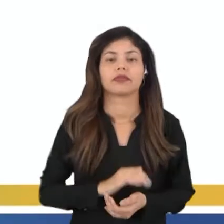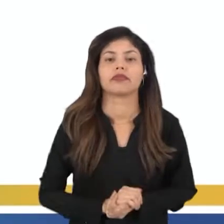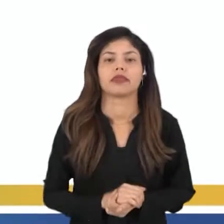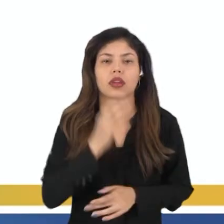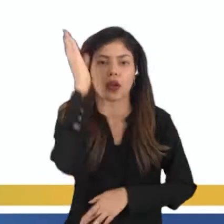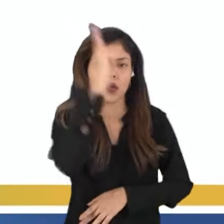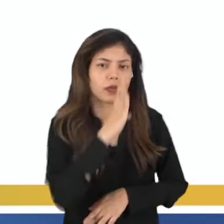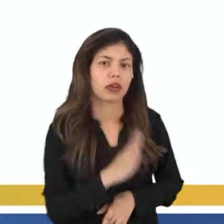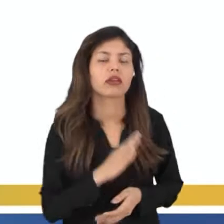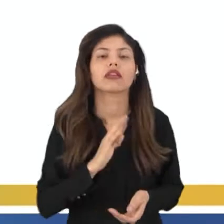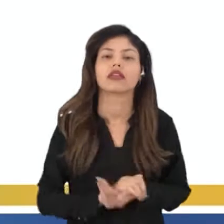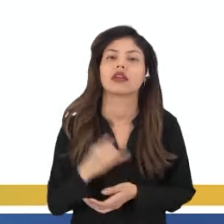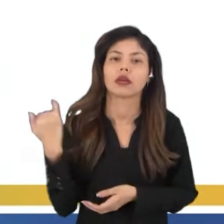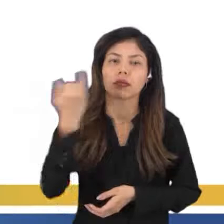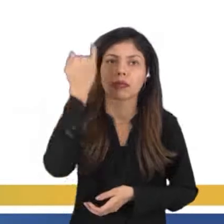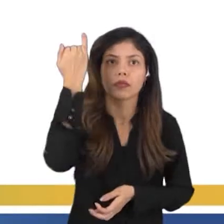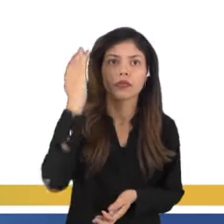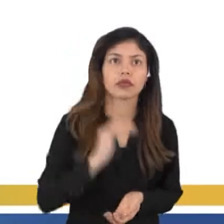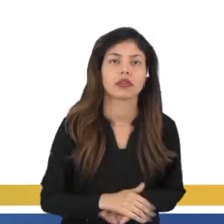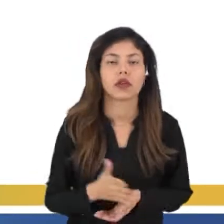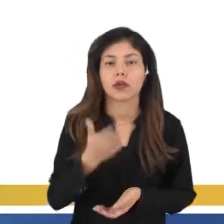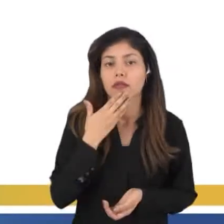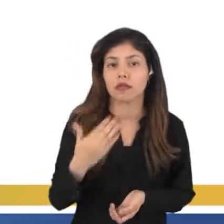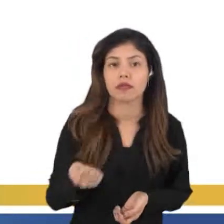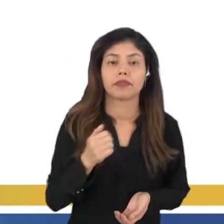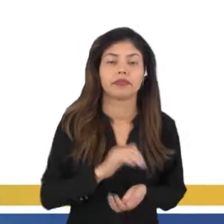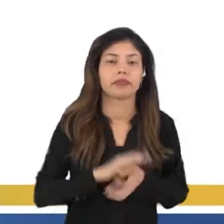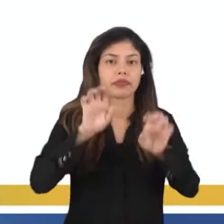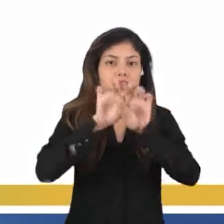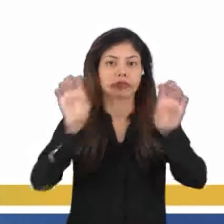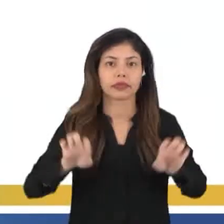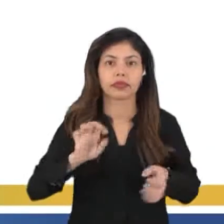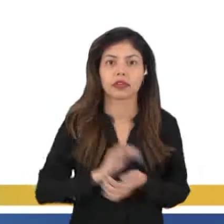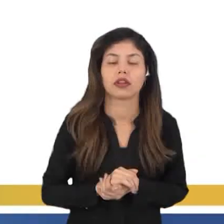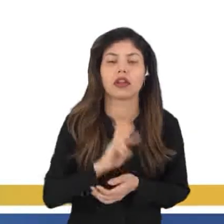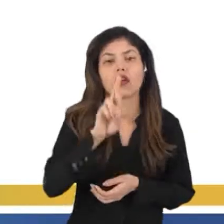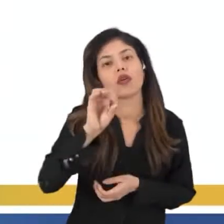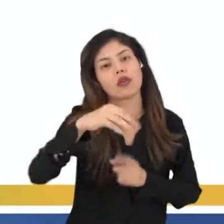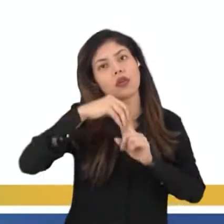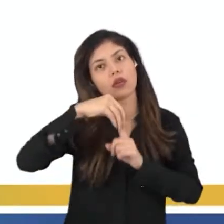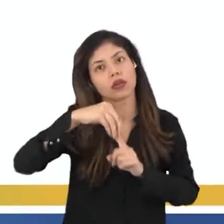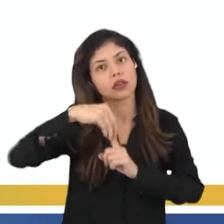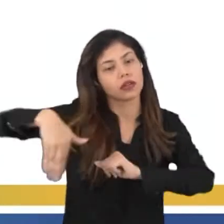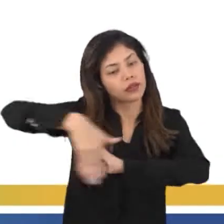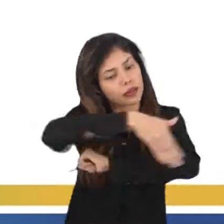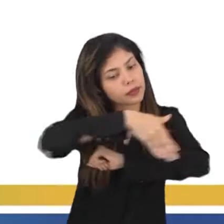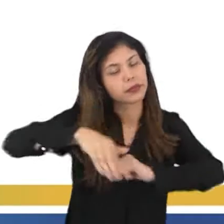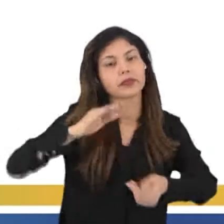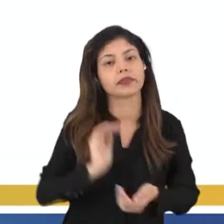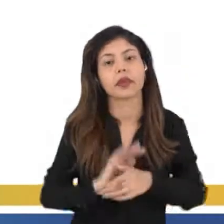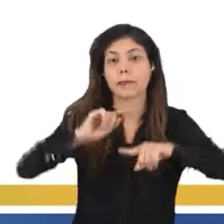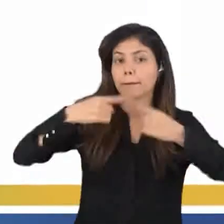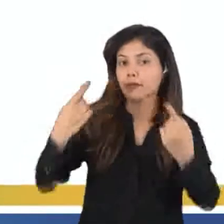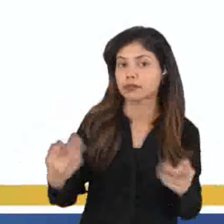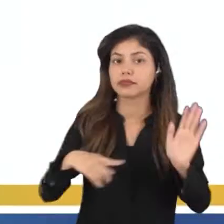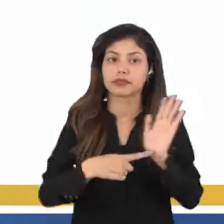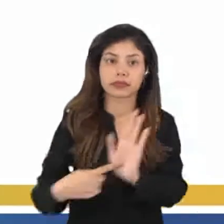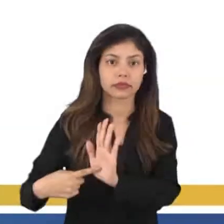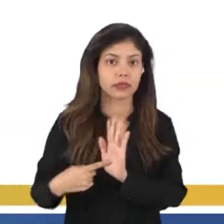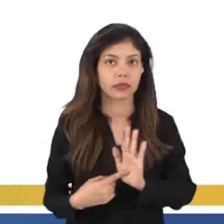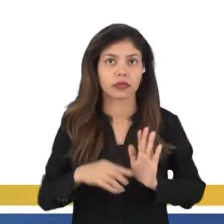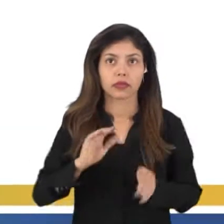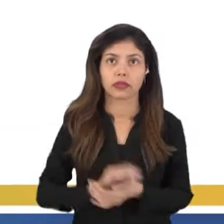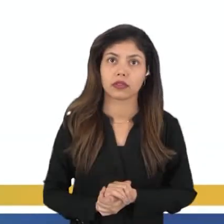estratégia principal foi a de priorizar a estruturação do sistema rodoviário, sobretudo a partir do governo de